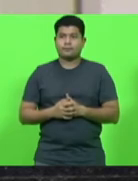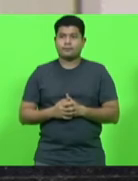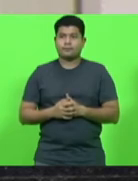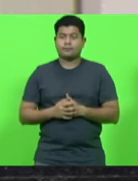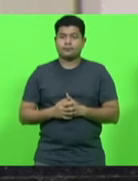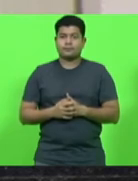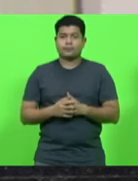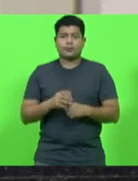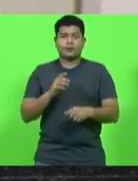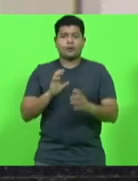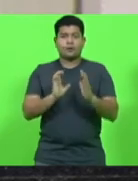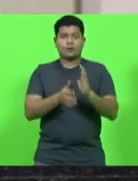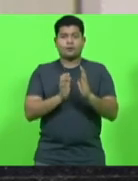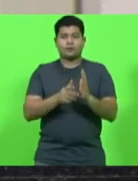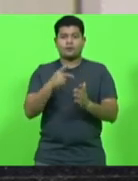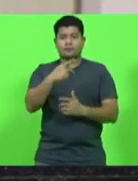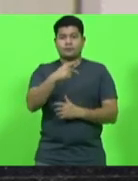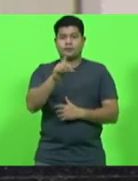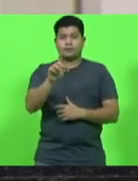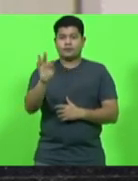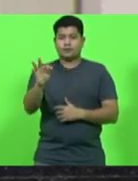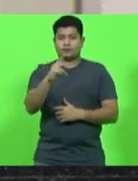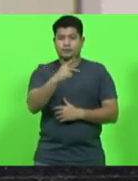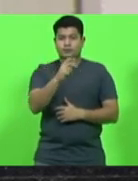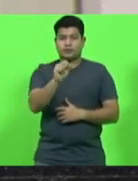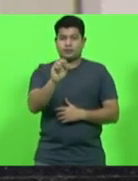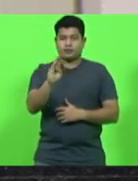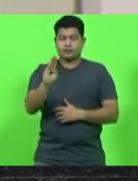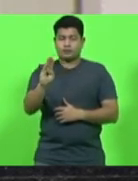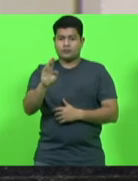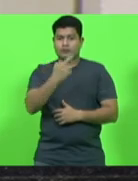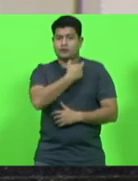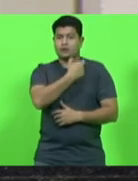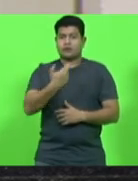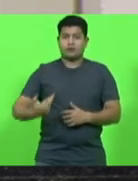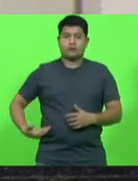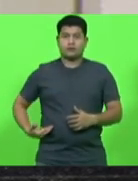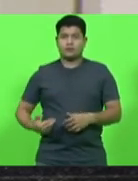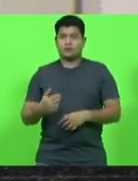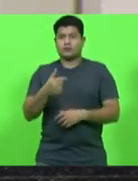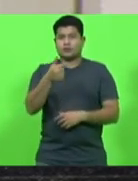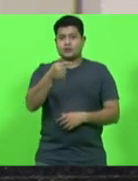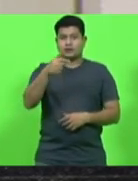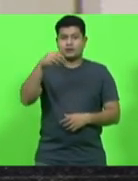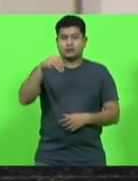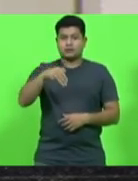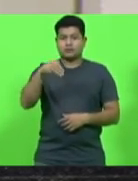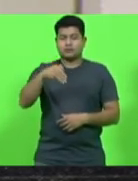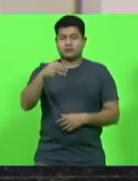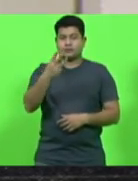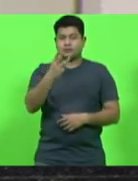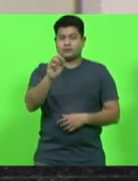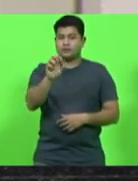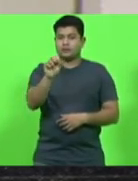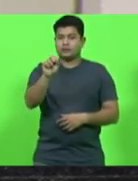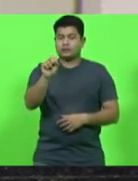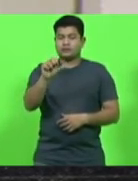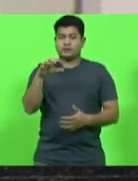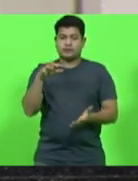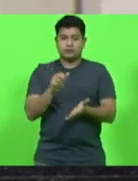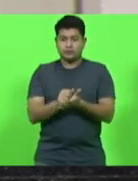Bloco PDT, PSDB e Republicanos, por 7 minutos e 30.